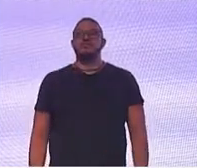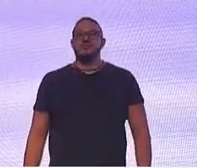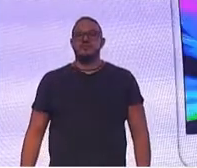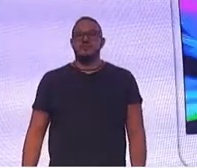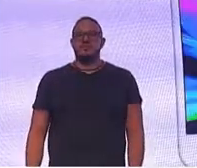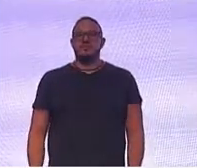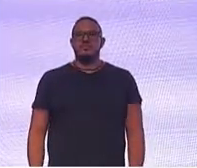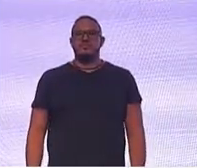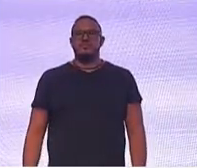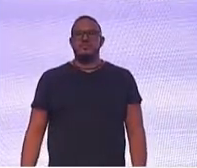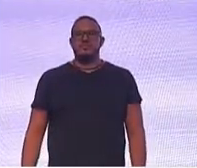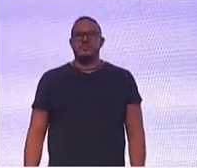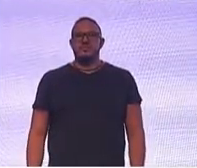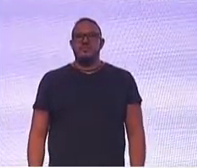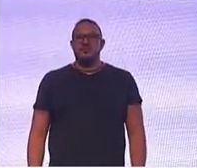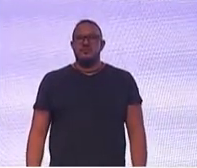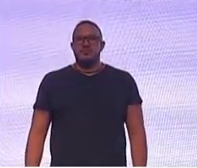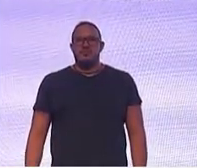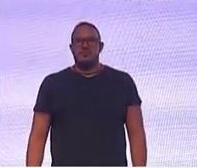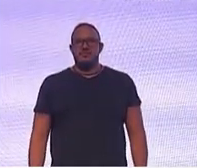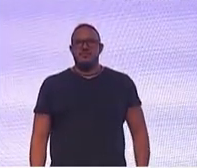1, 2, 3 e...